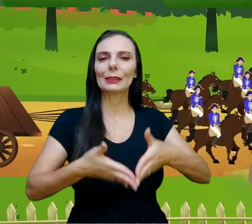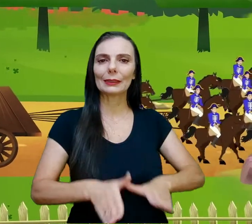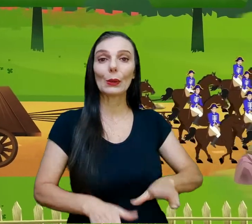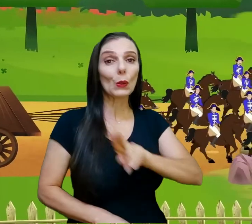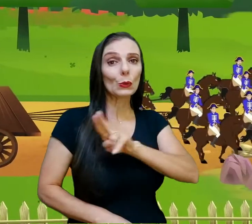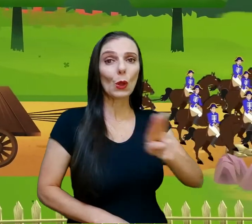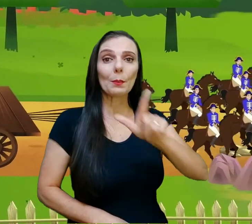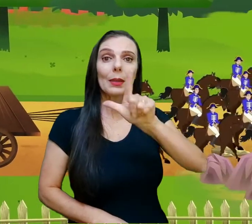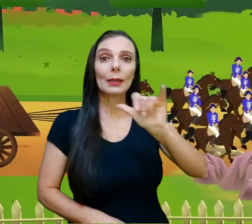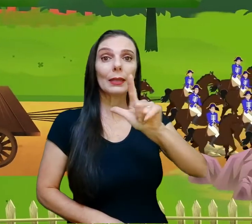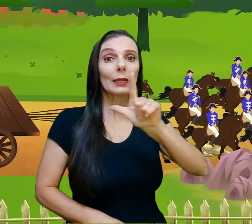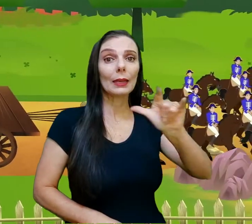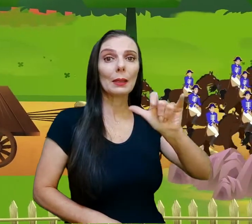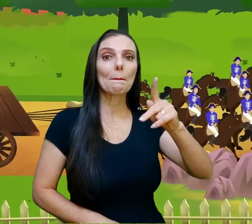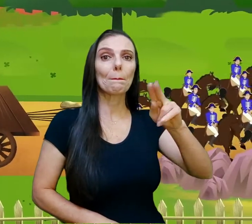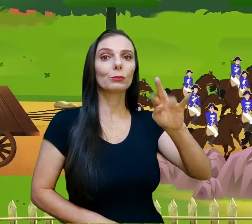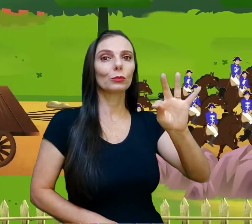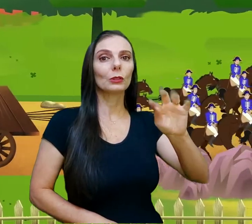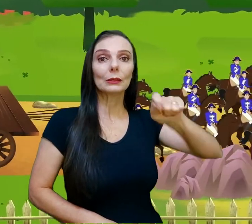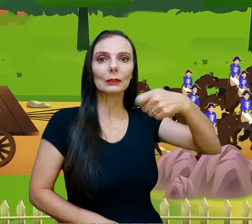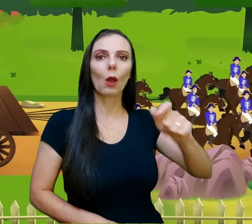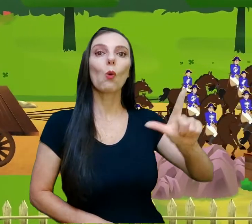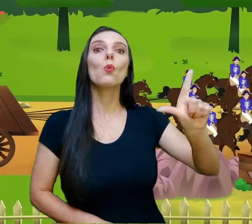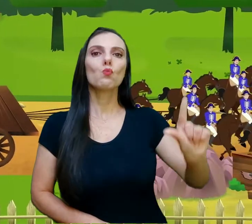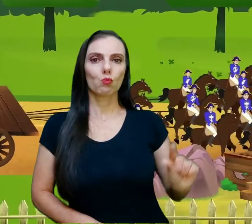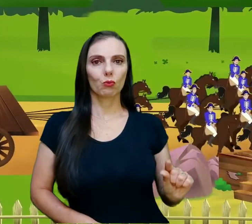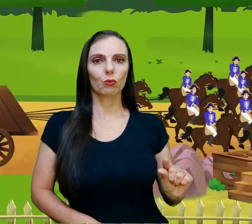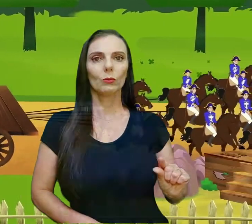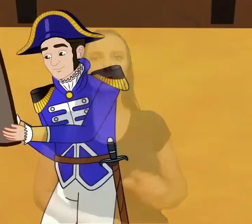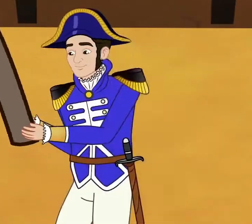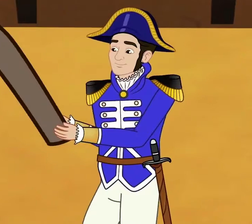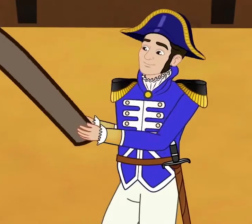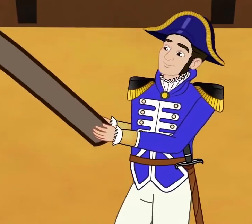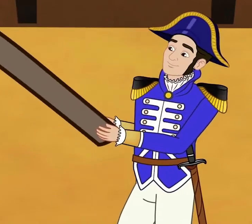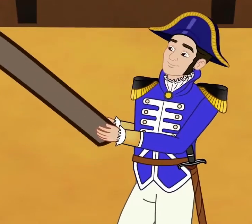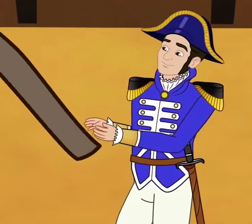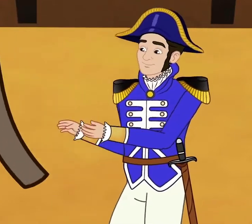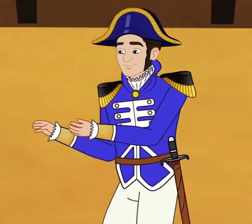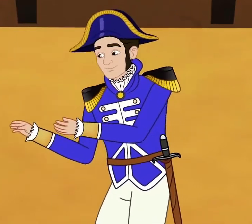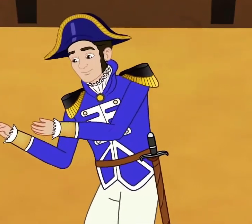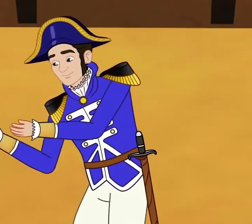cidade onde eles nasceram. Essa cidade se chamava Lilliput.